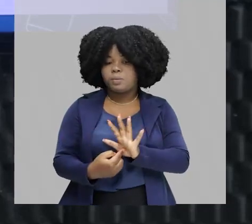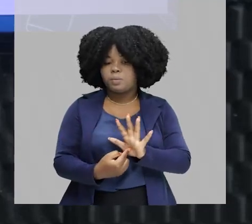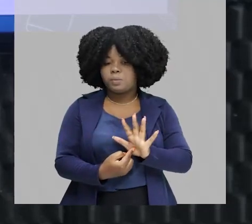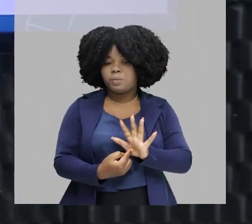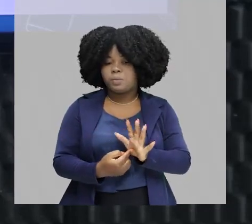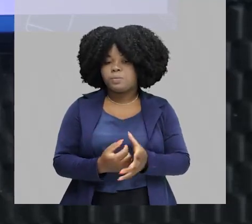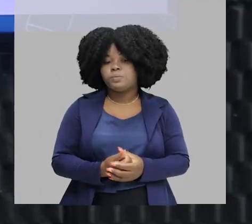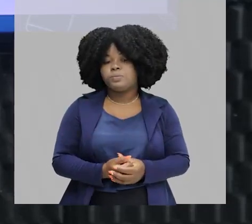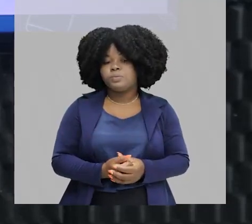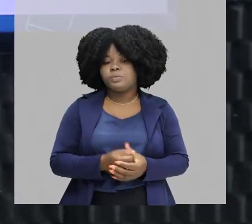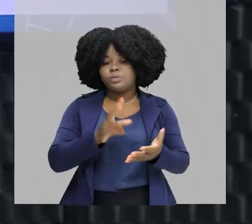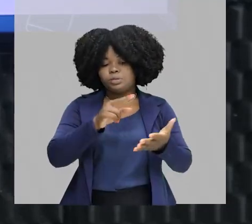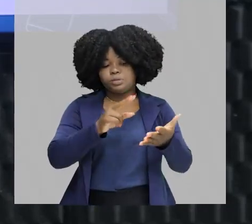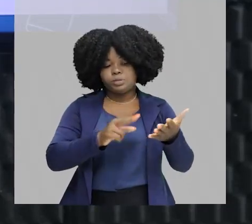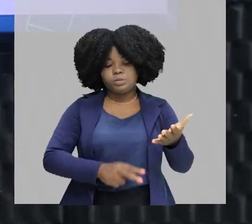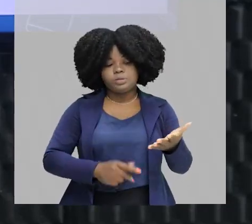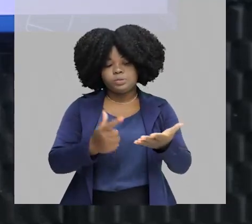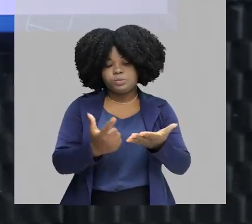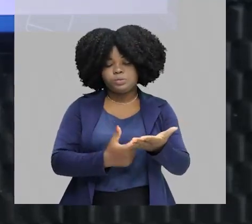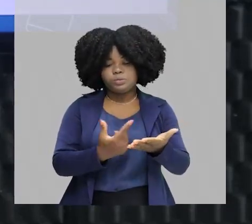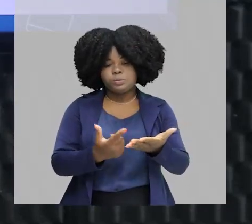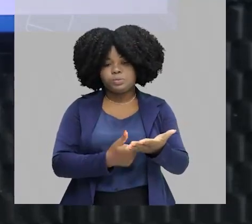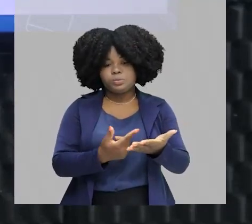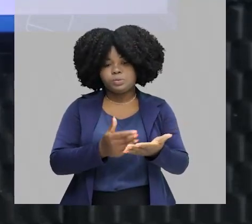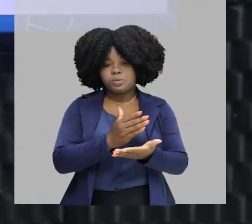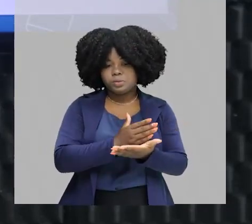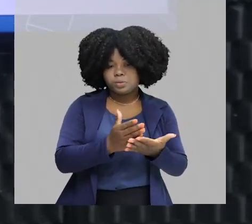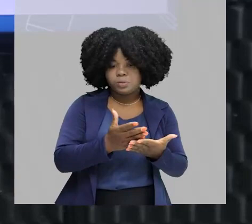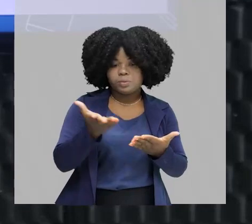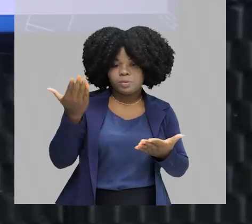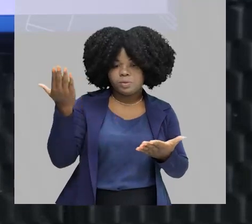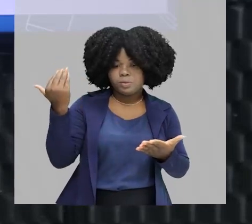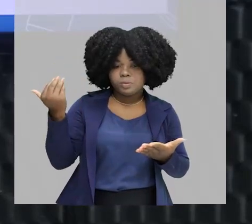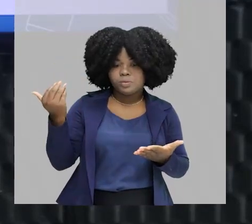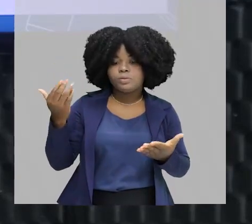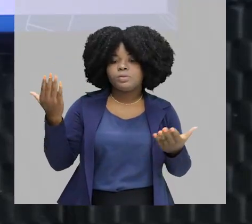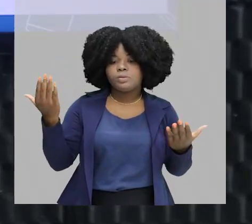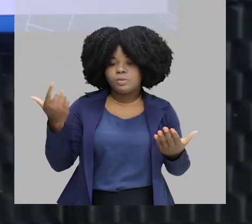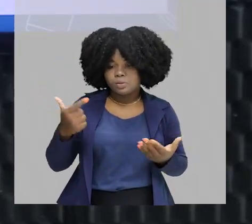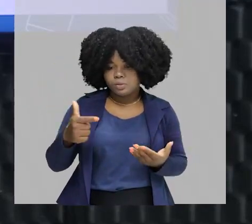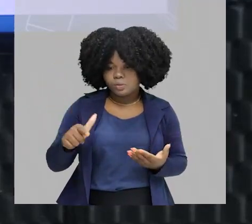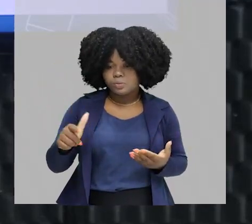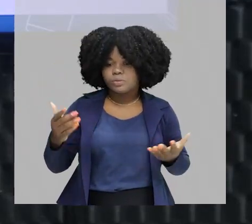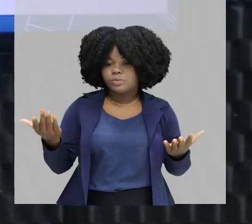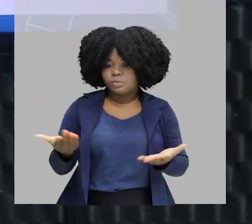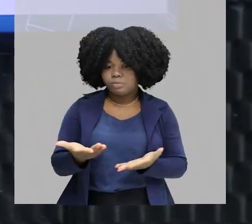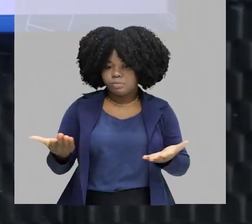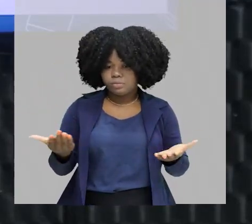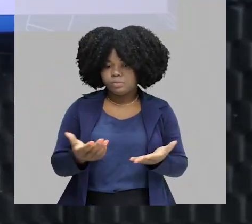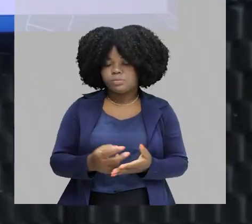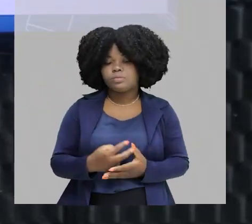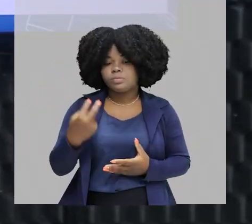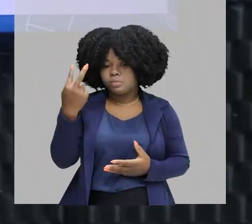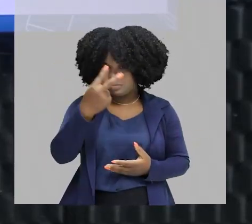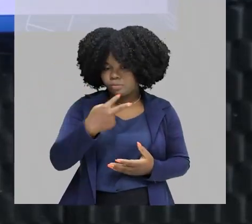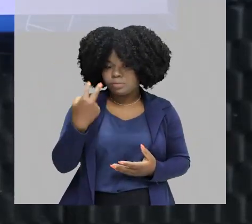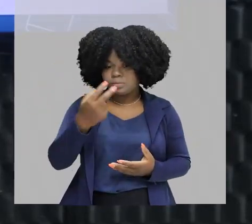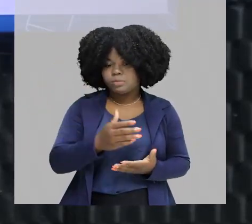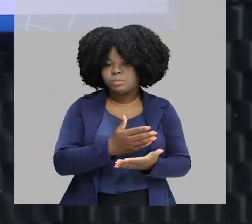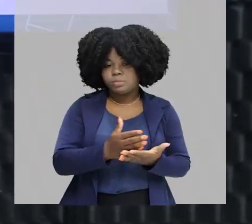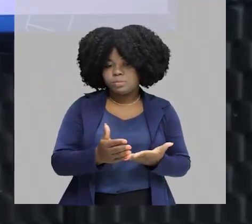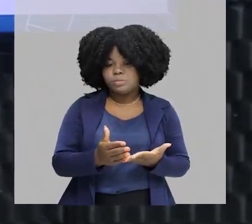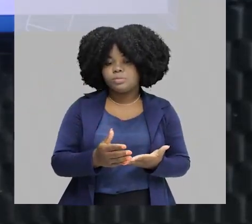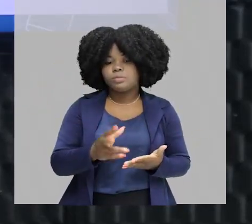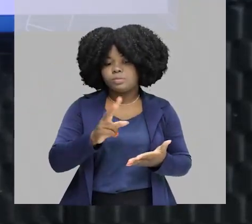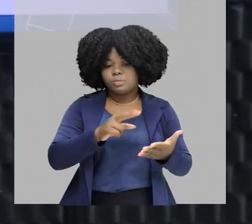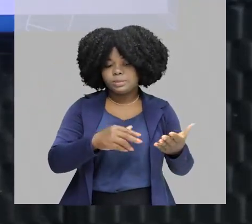ação de ler o livro que começou no passado e continua. Há 2 horas atrás eu comecei a ler